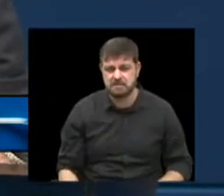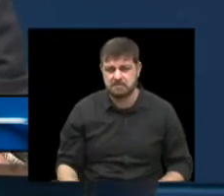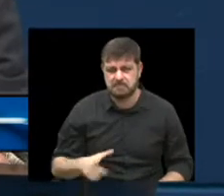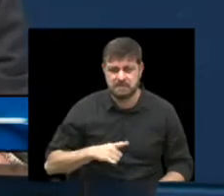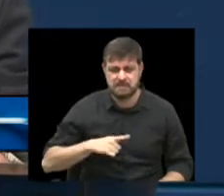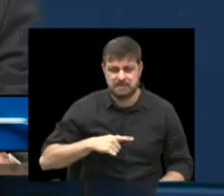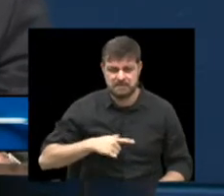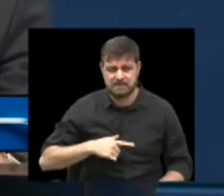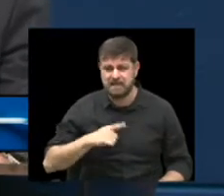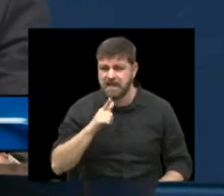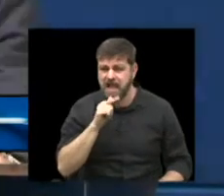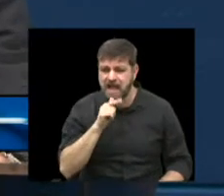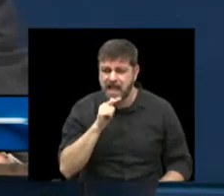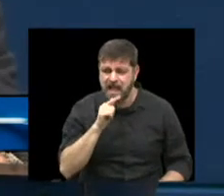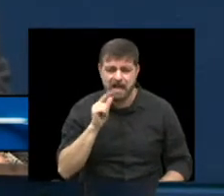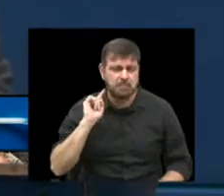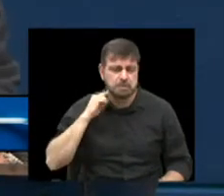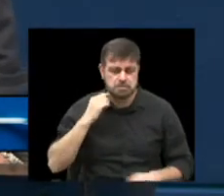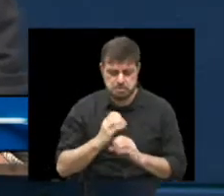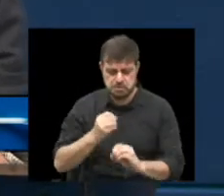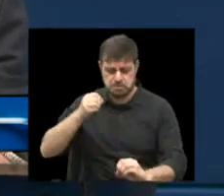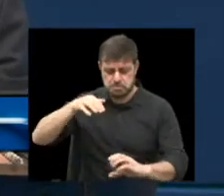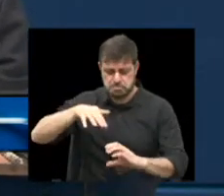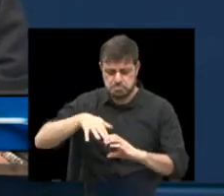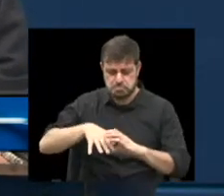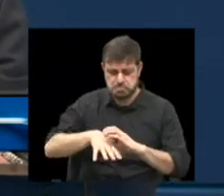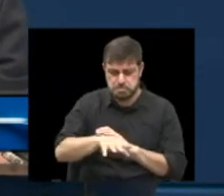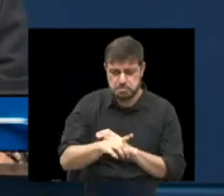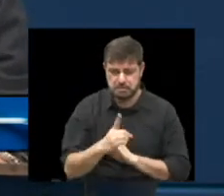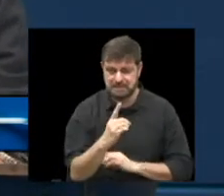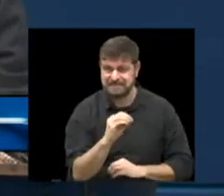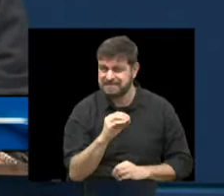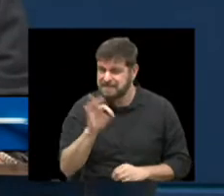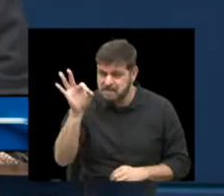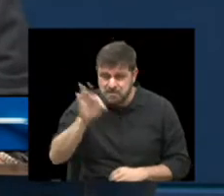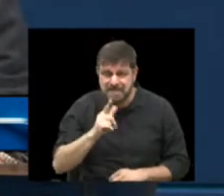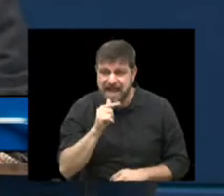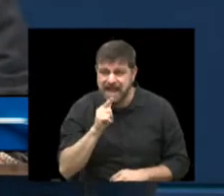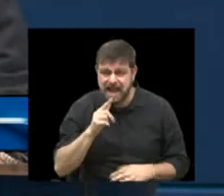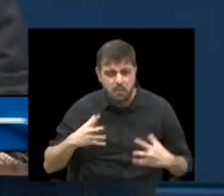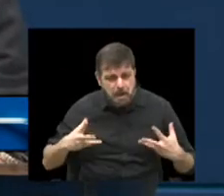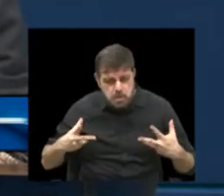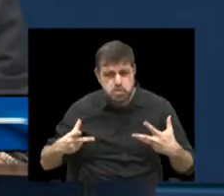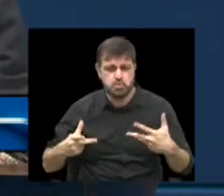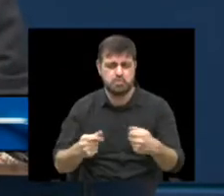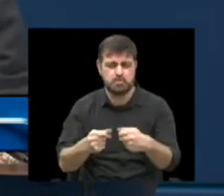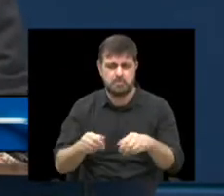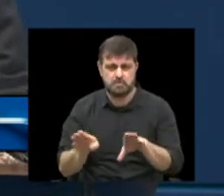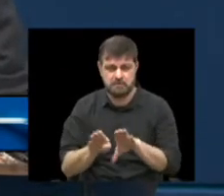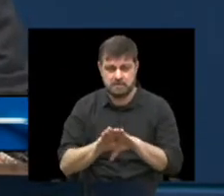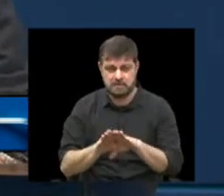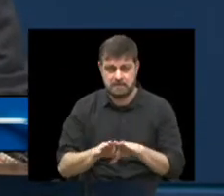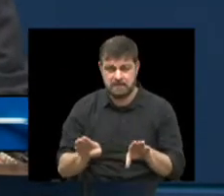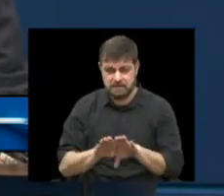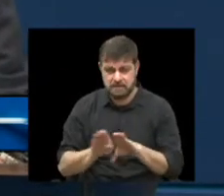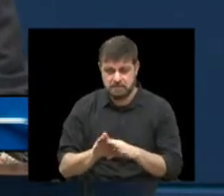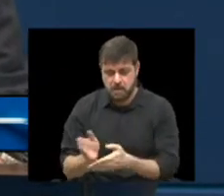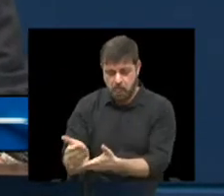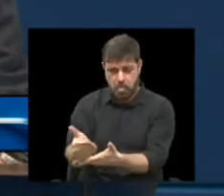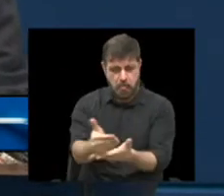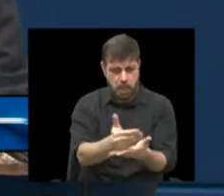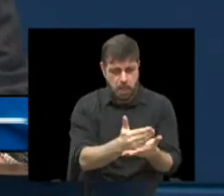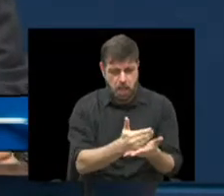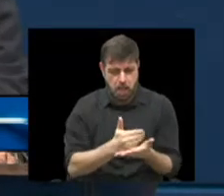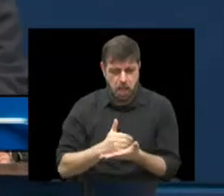saneamento básico em Campinas, que seria 100% de abastecimento de água, 100% de coleta e afastamento de